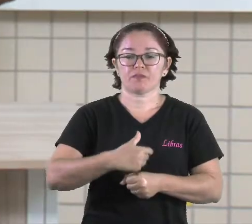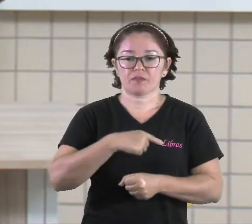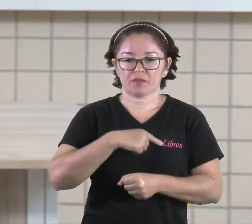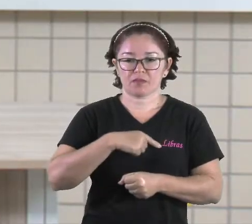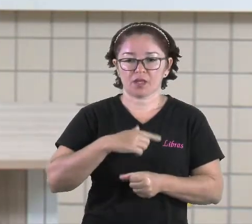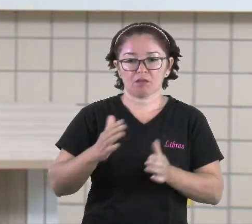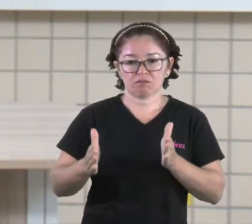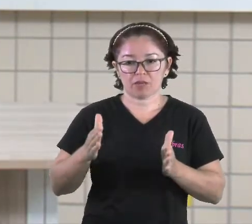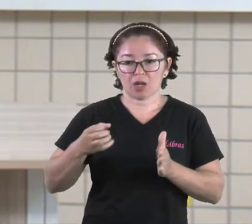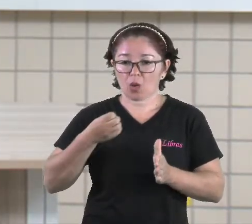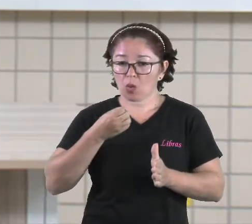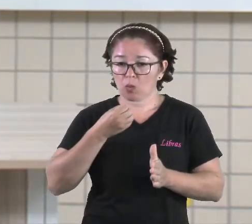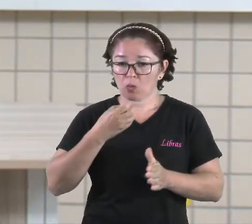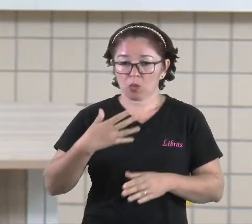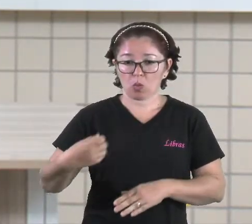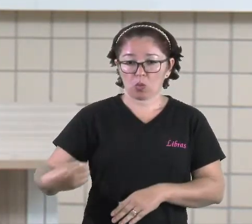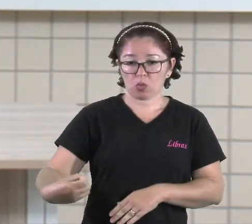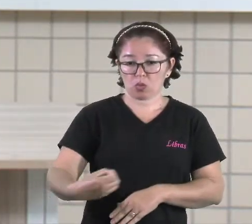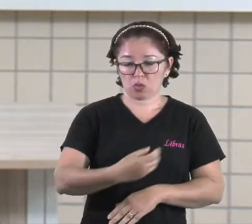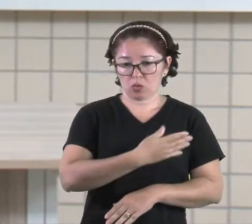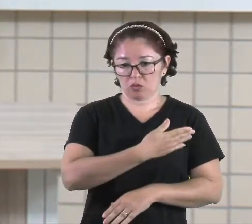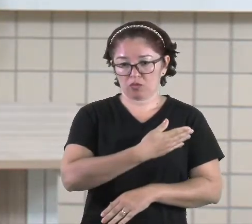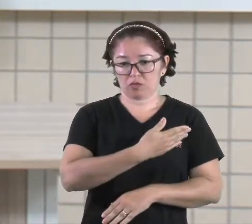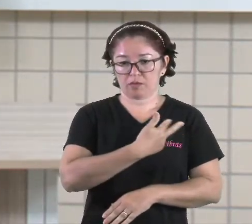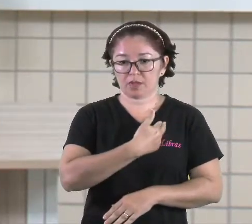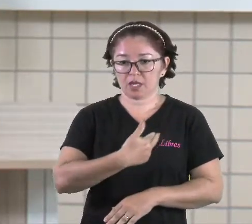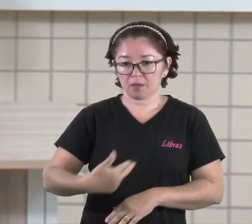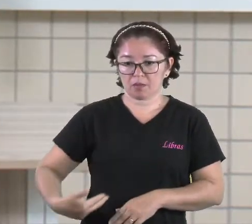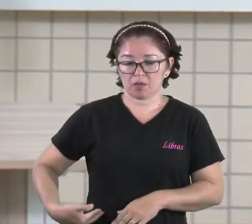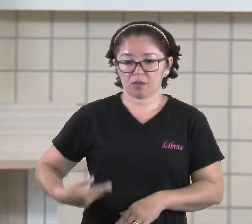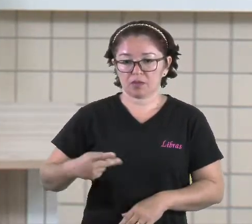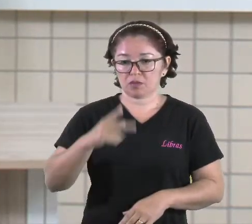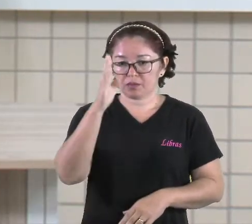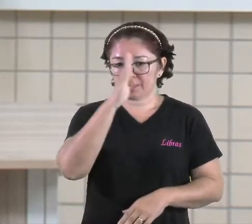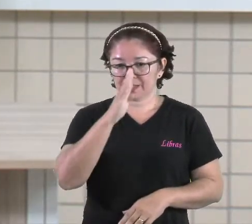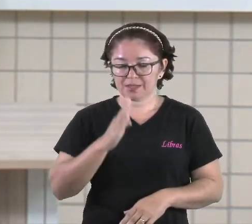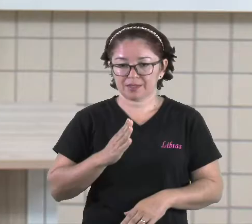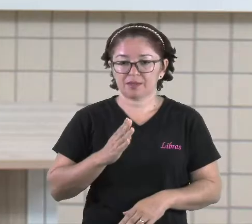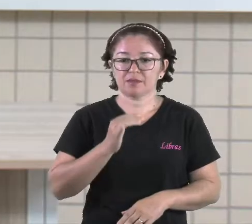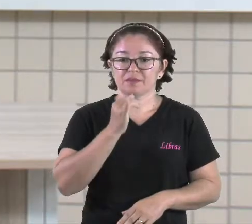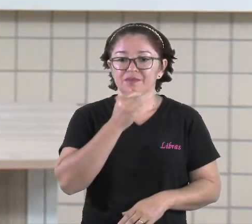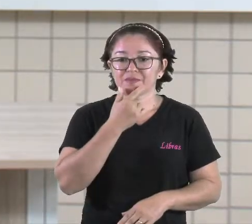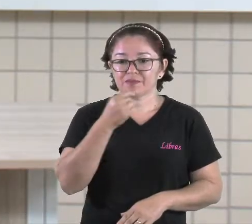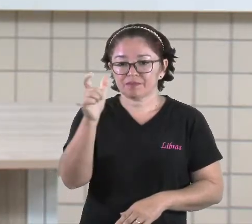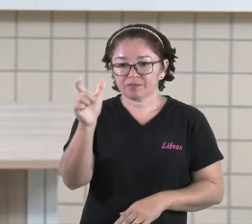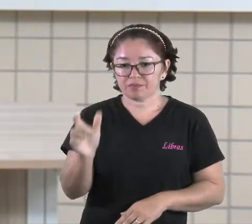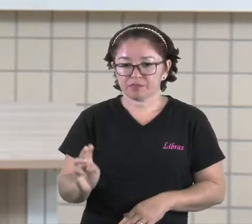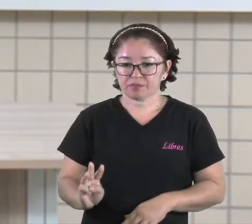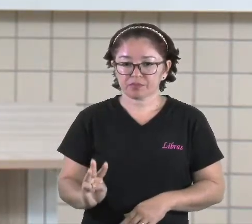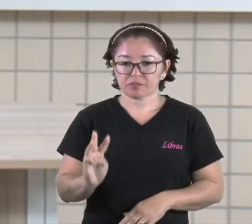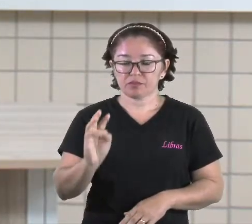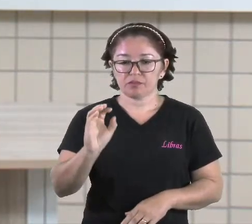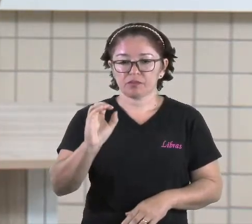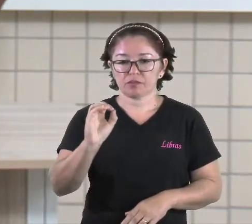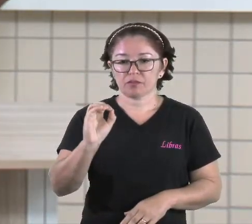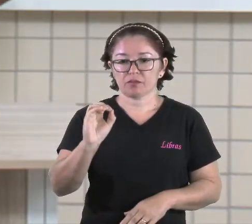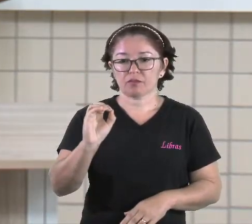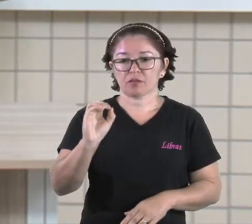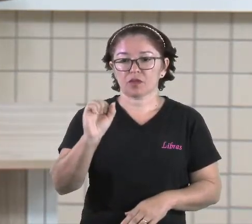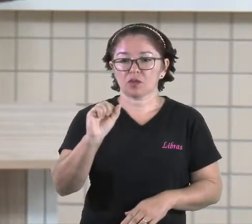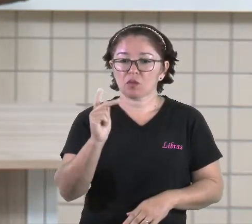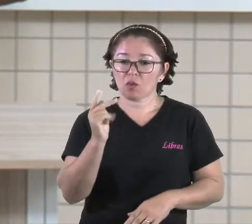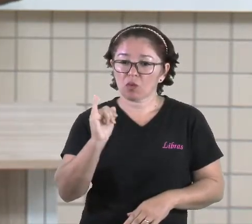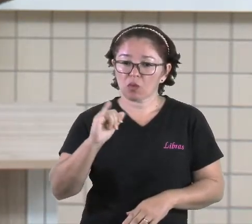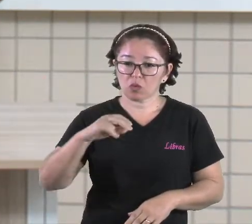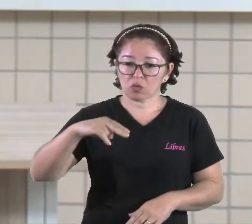na República Brasileira. O Washington Luiz, que era o presidente da República, tentou